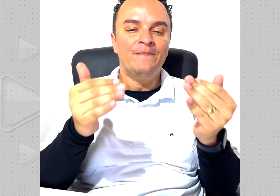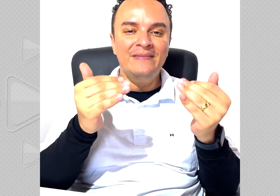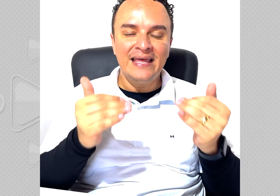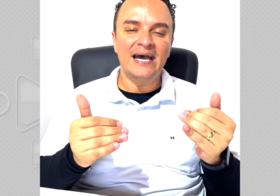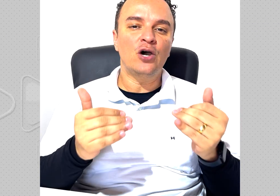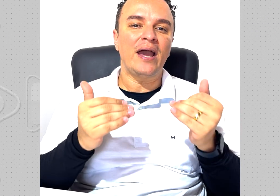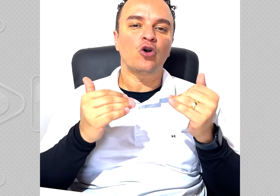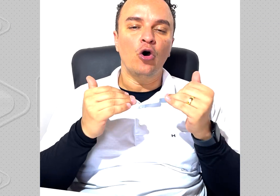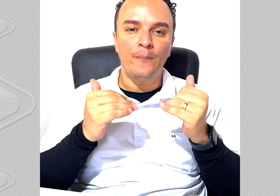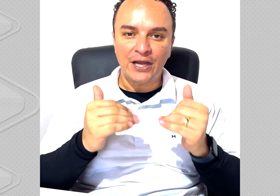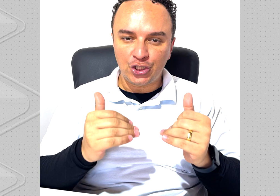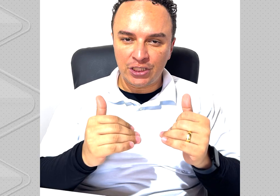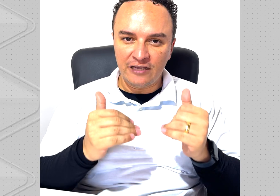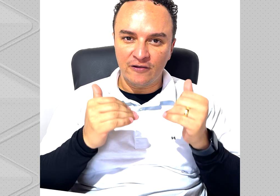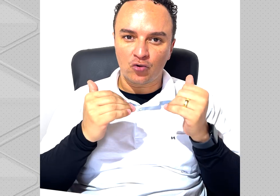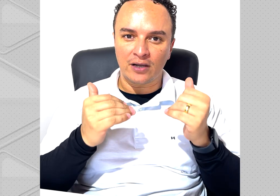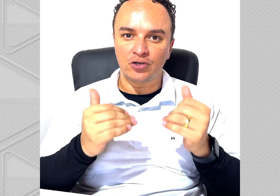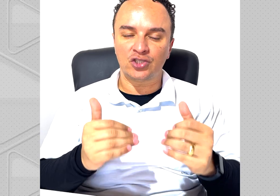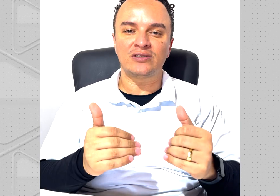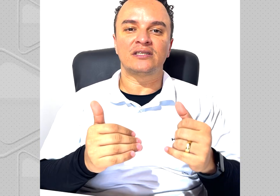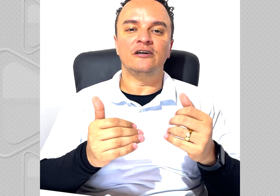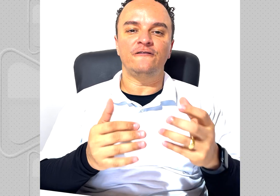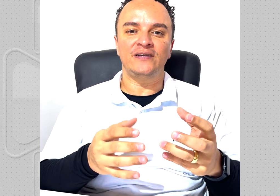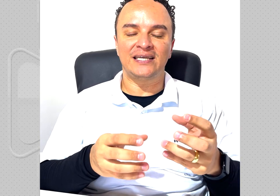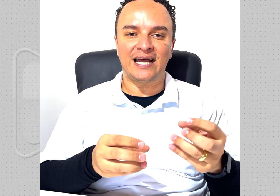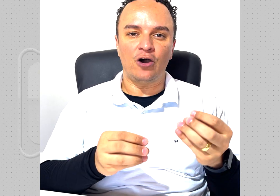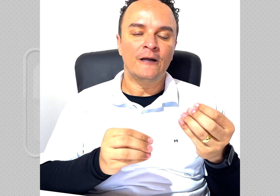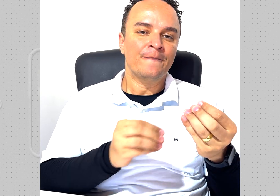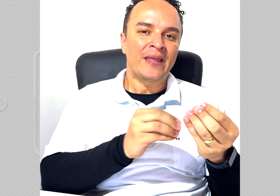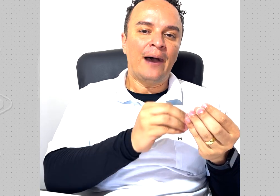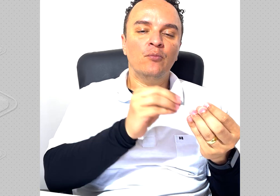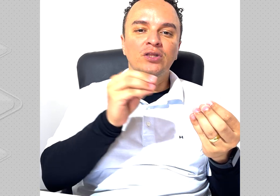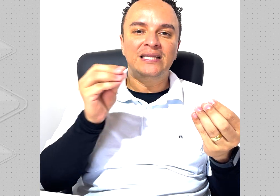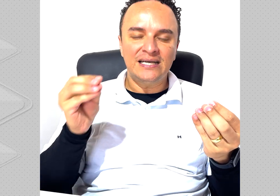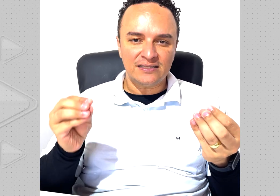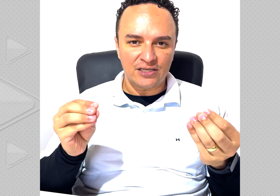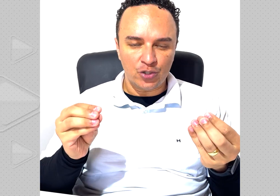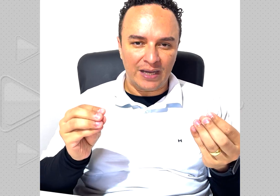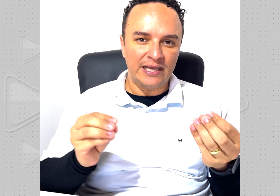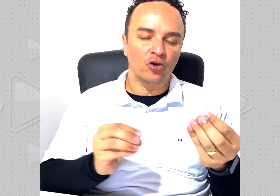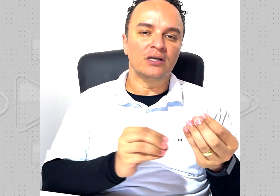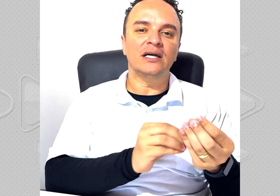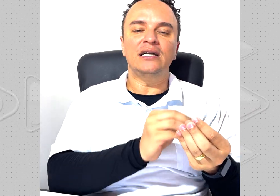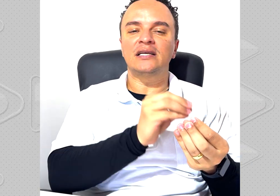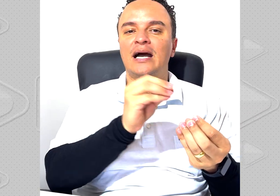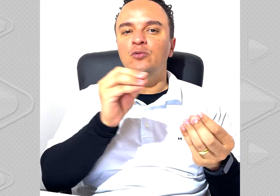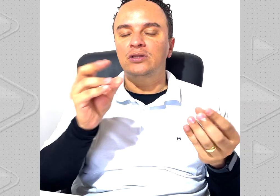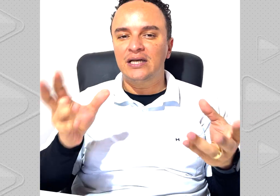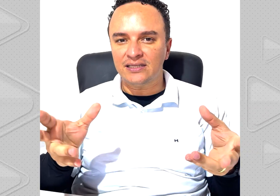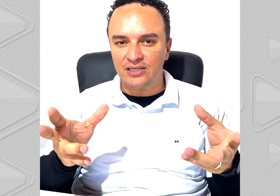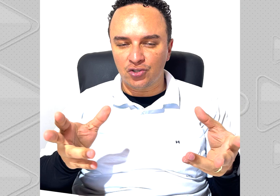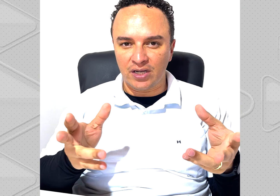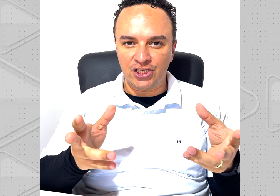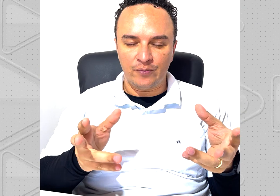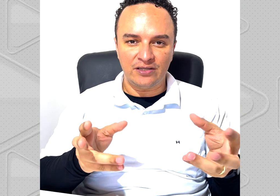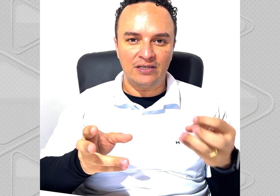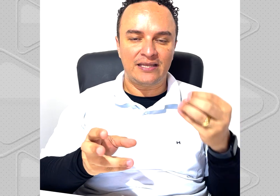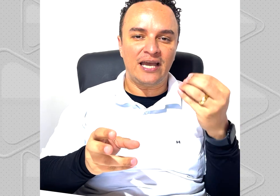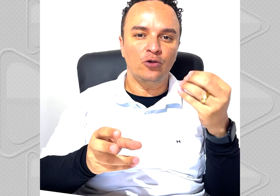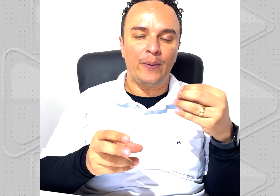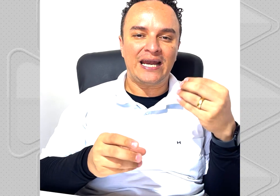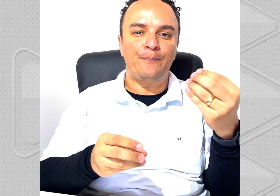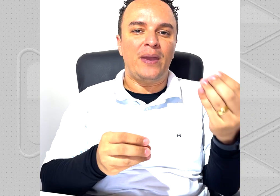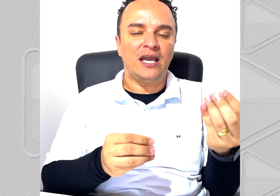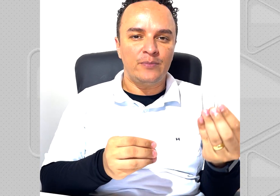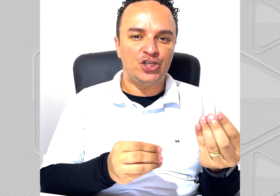não é compatível com a Constituição Federal a mudança de uma lei orgânica a mudança de um regimento